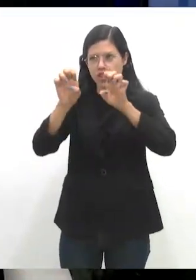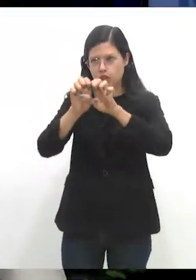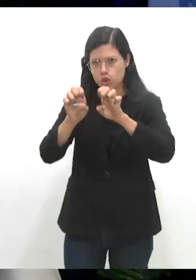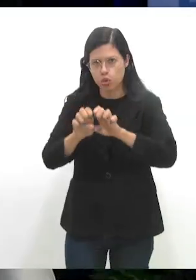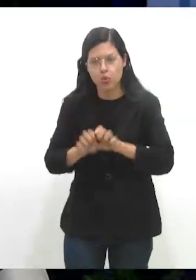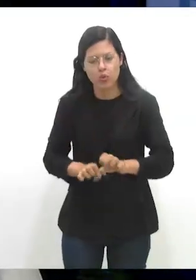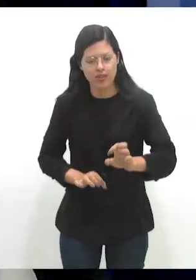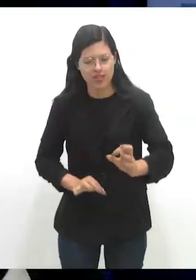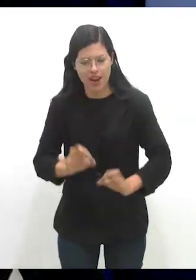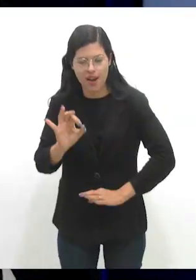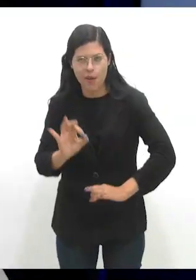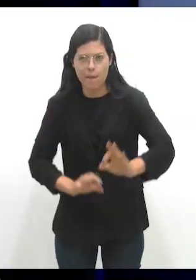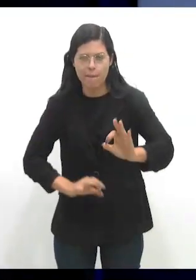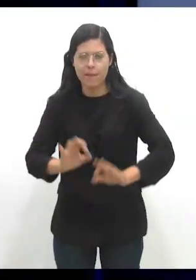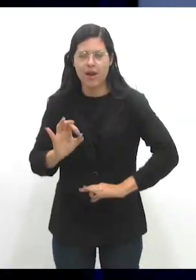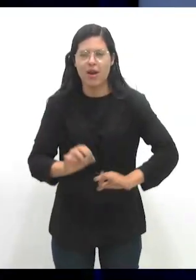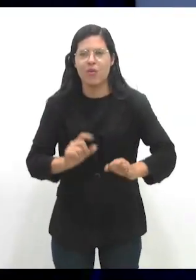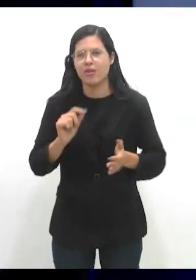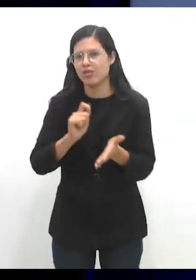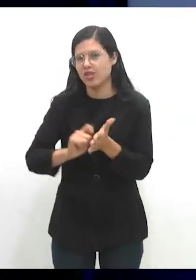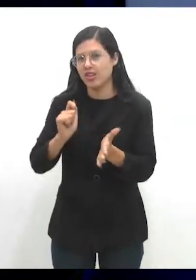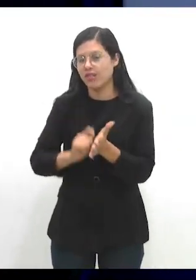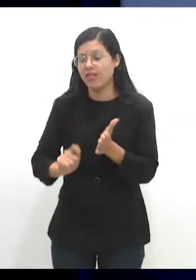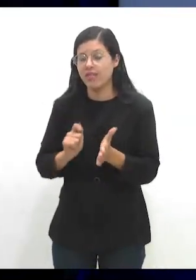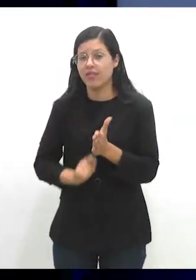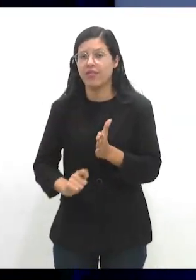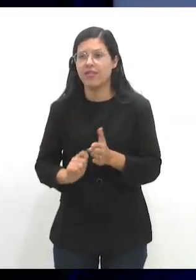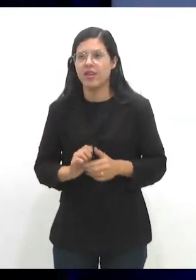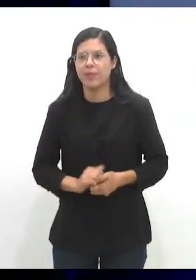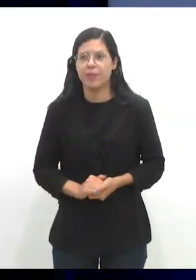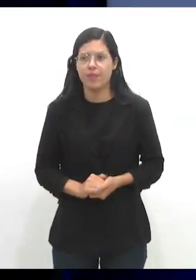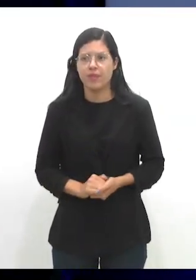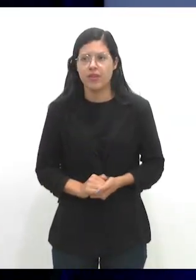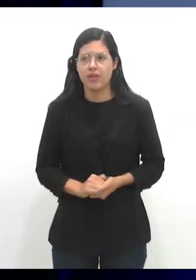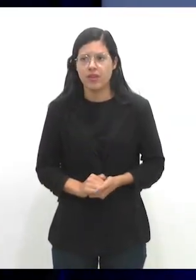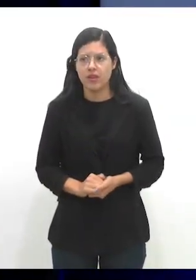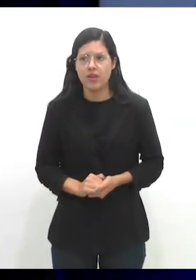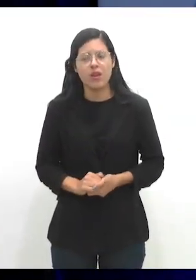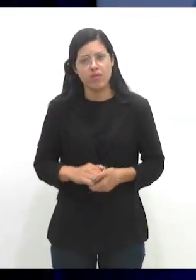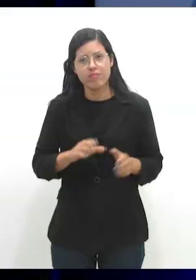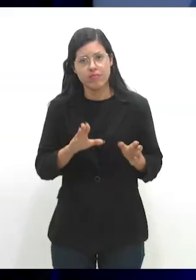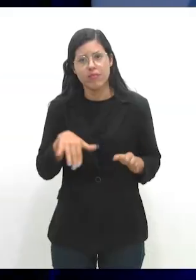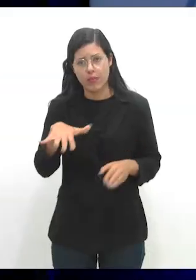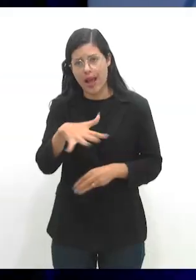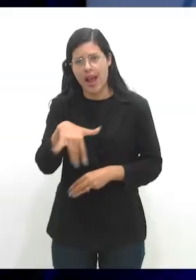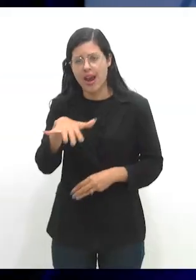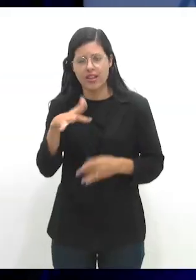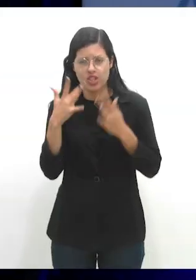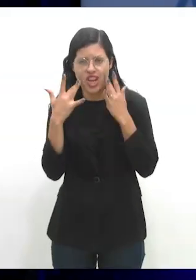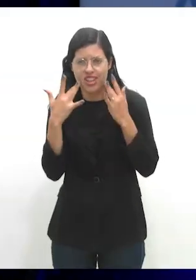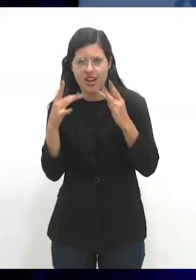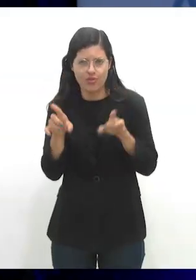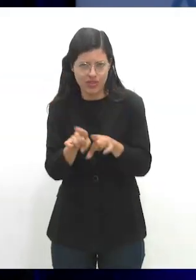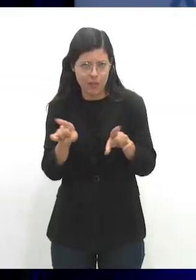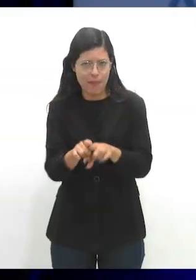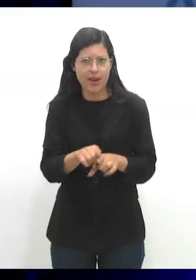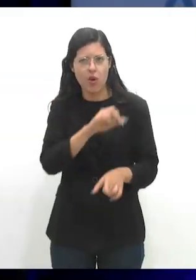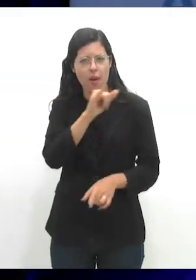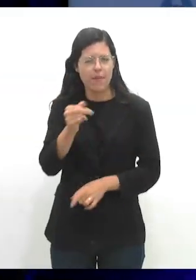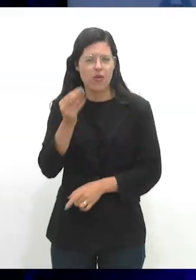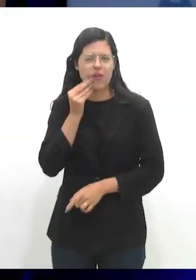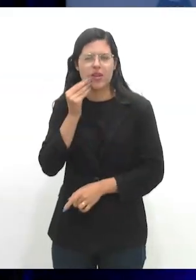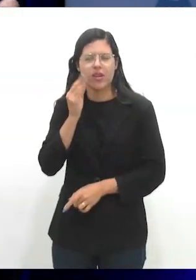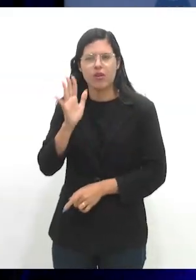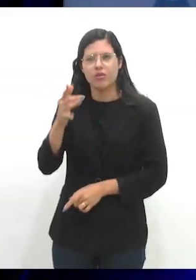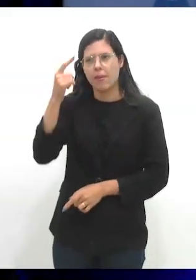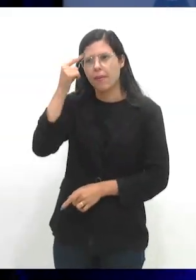de arrumar o que eu iria escrever, eu levei para a escrita teatral também. Eu já penso. O